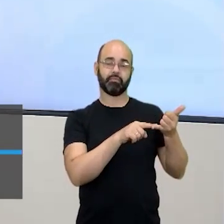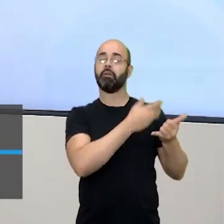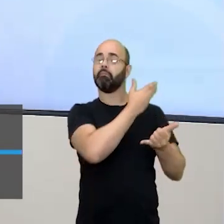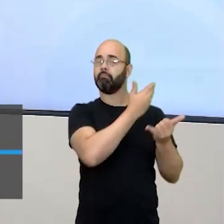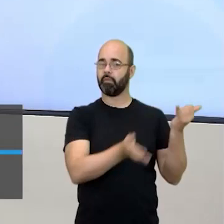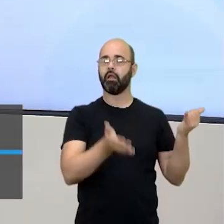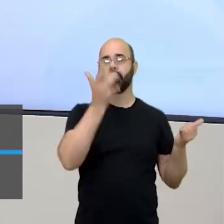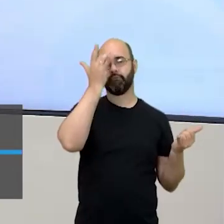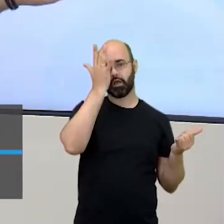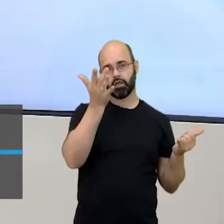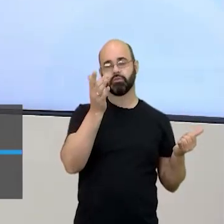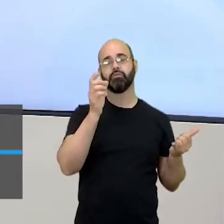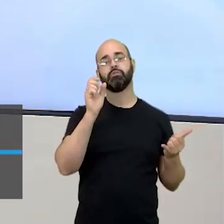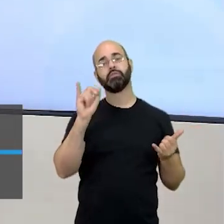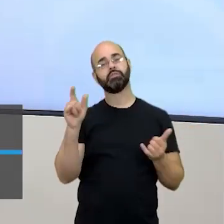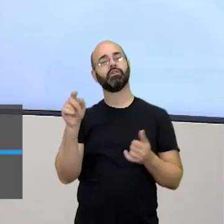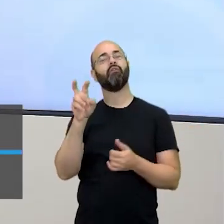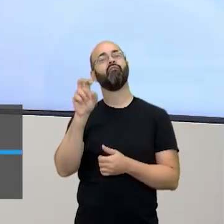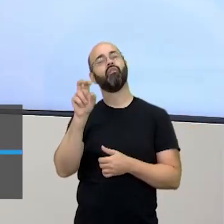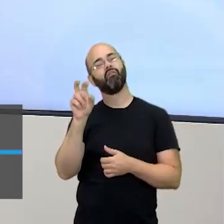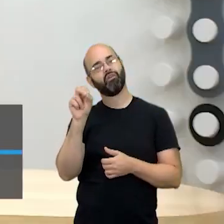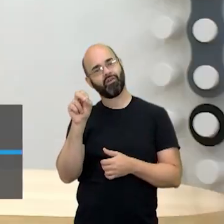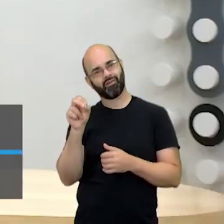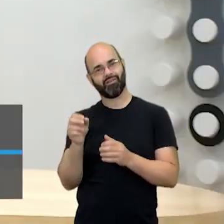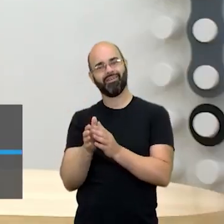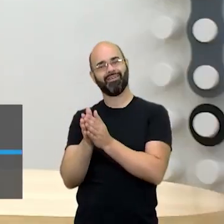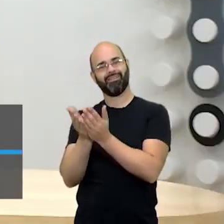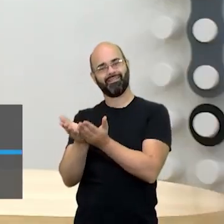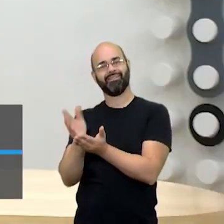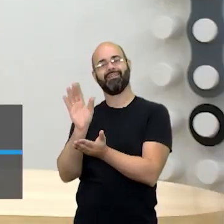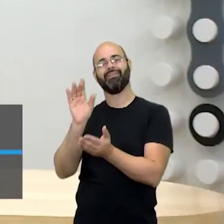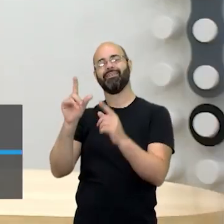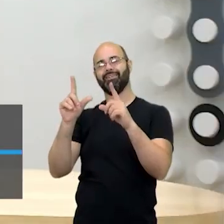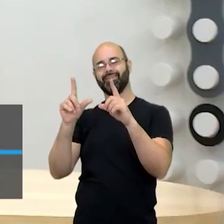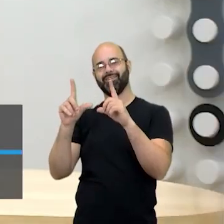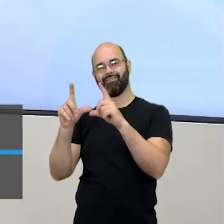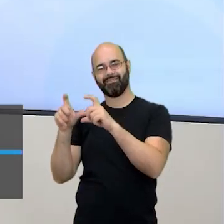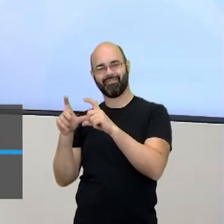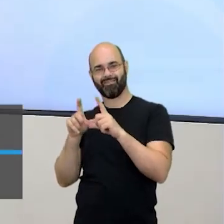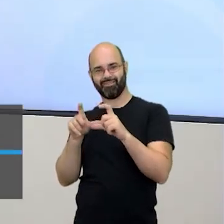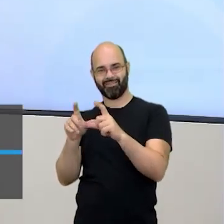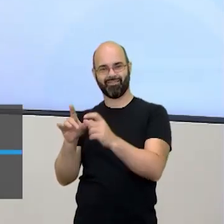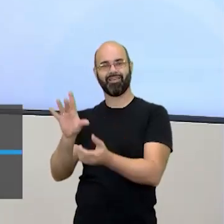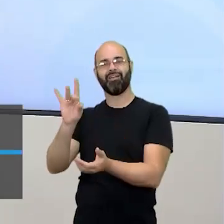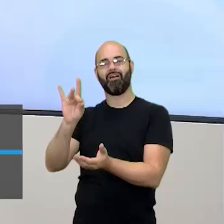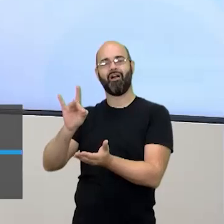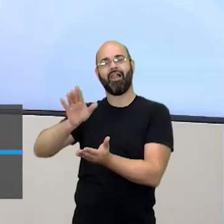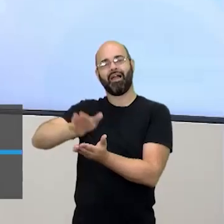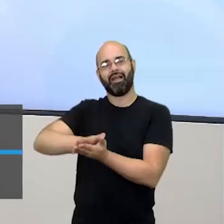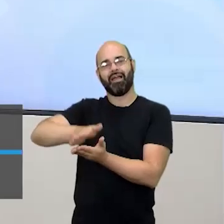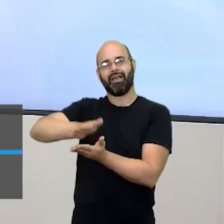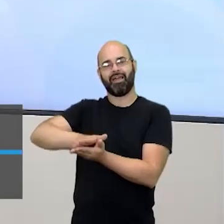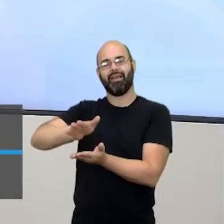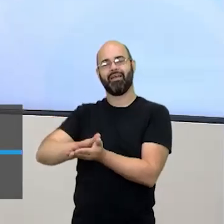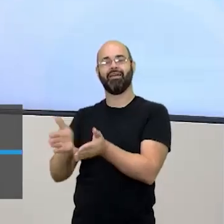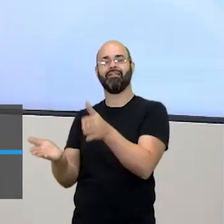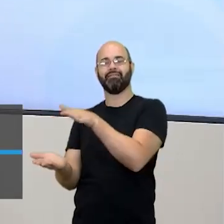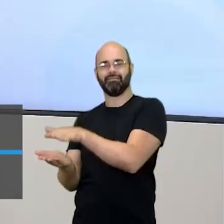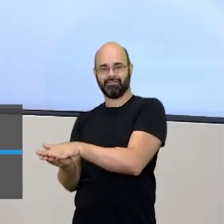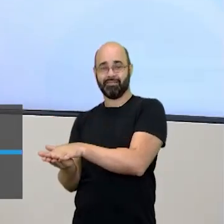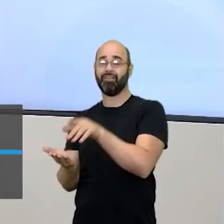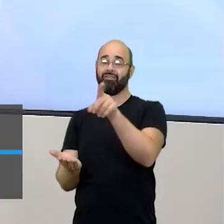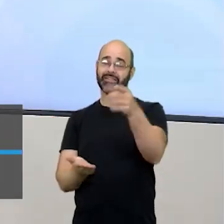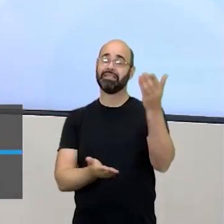por exemplo, a avó guarda num álbum de família. A perspectiva, a chance